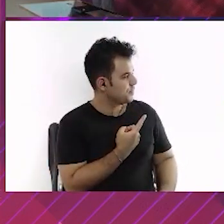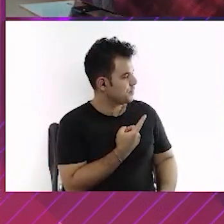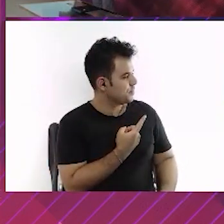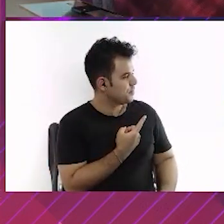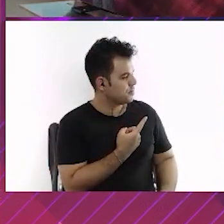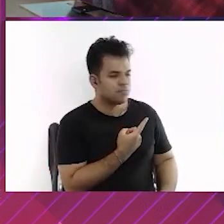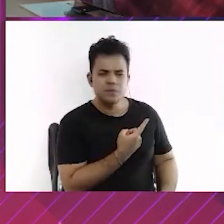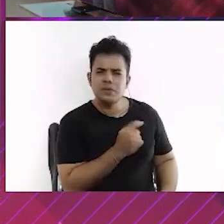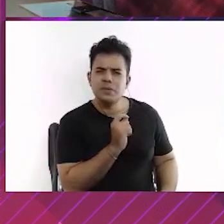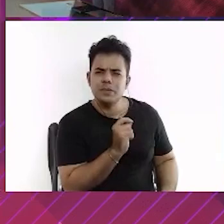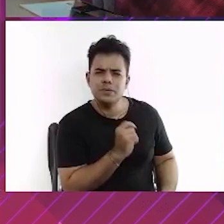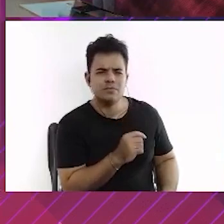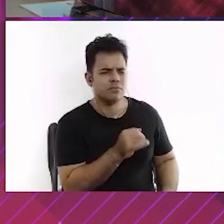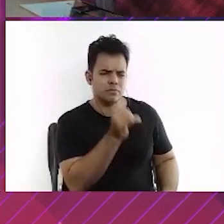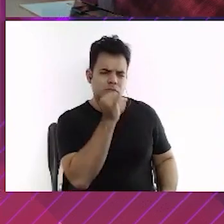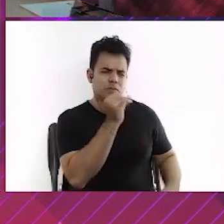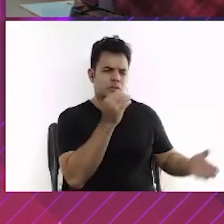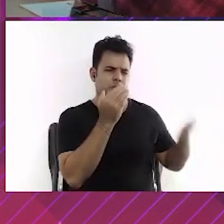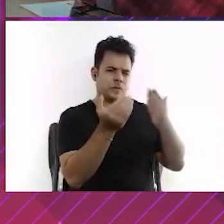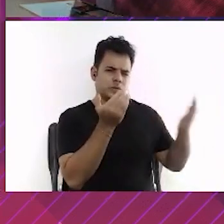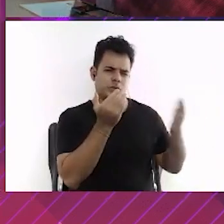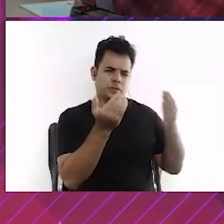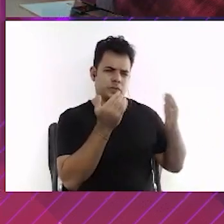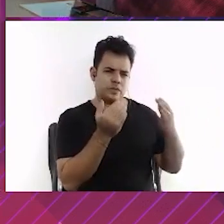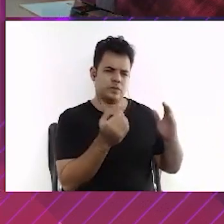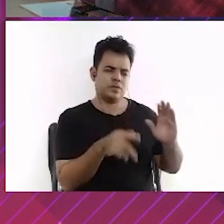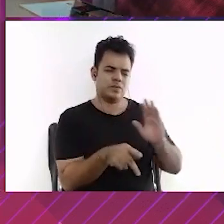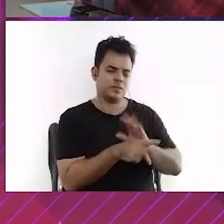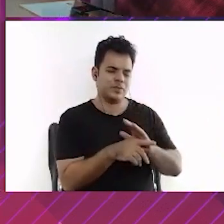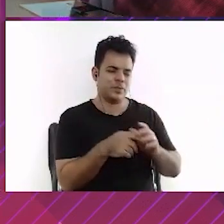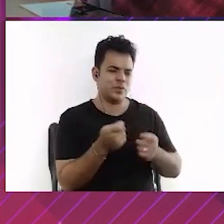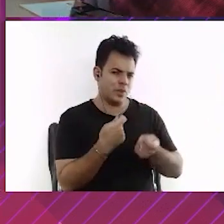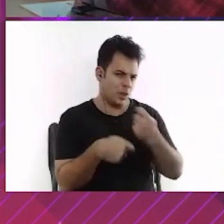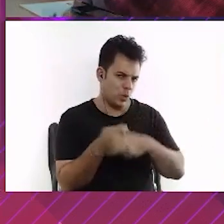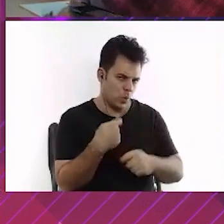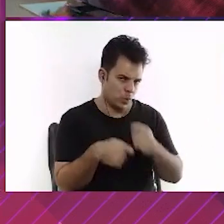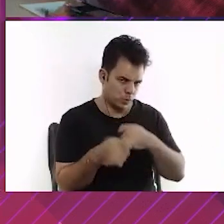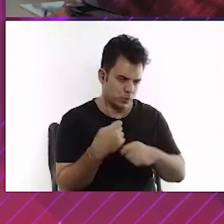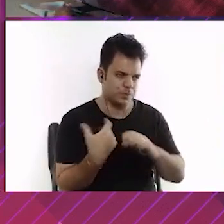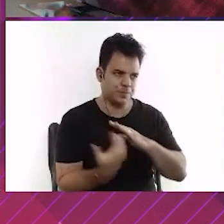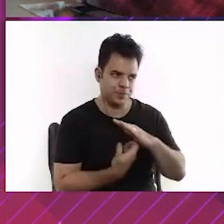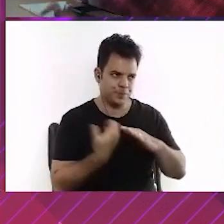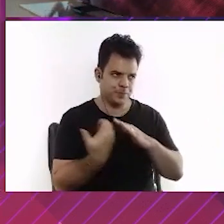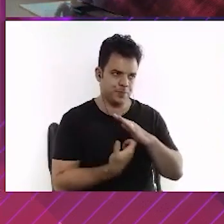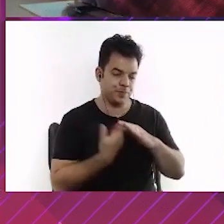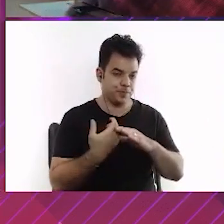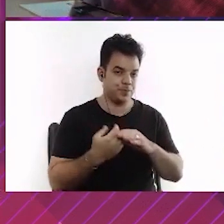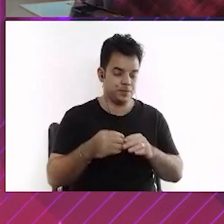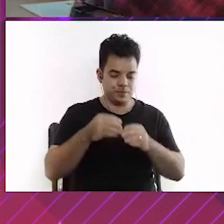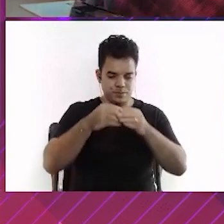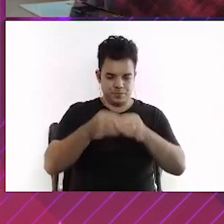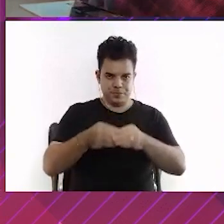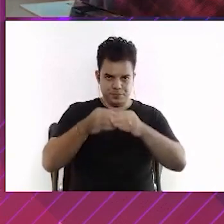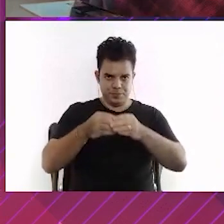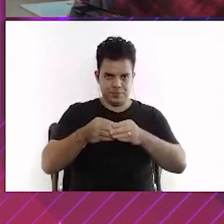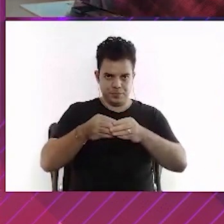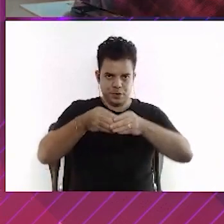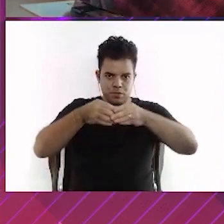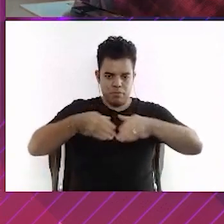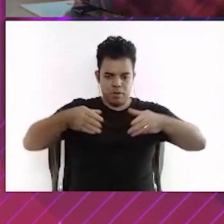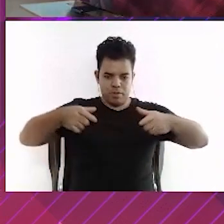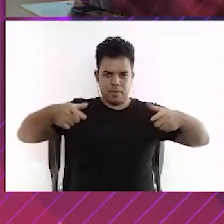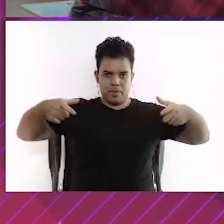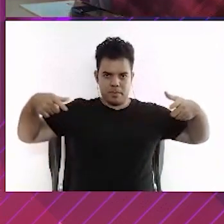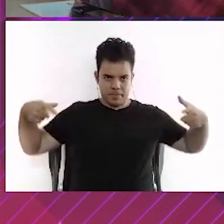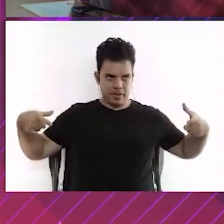esquemática do espacial de um negócio. Então, o núcleo duro e a camada intermediária, eles acabam